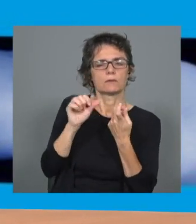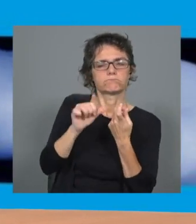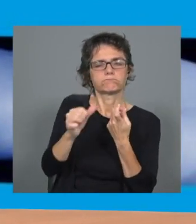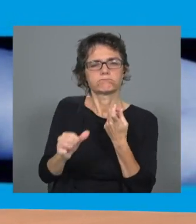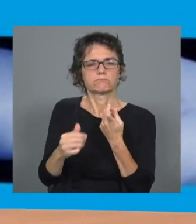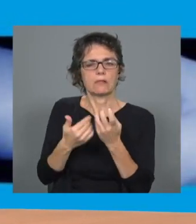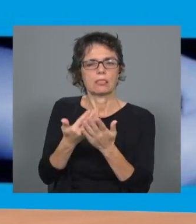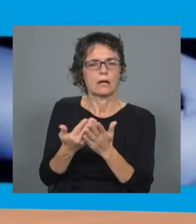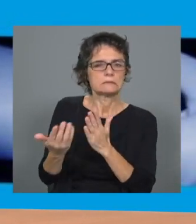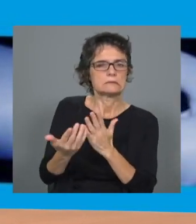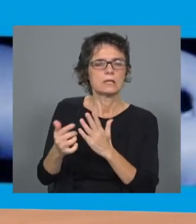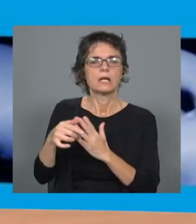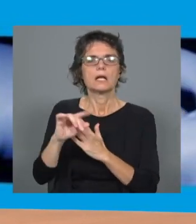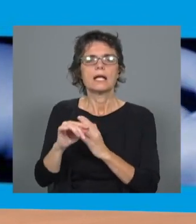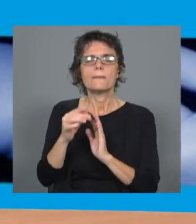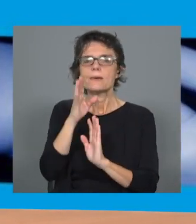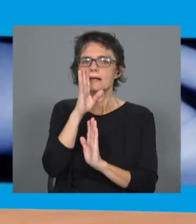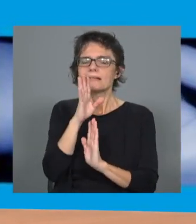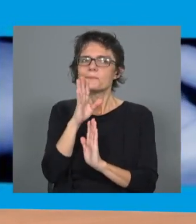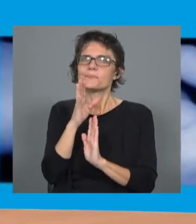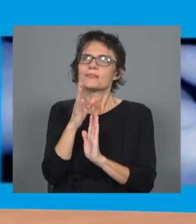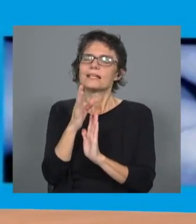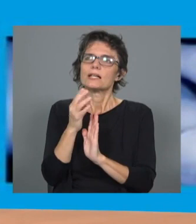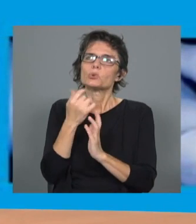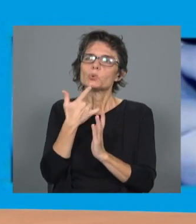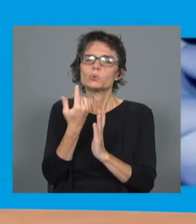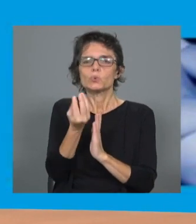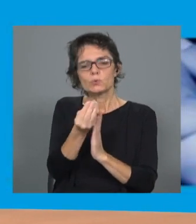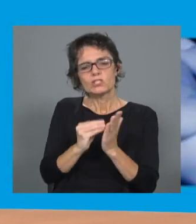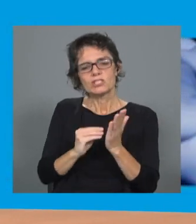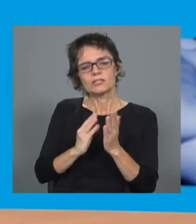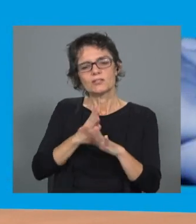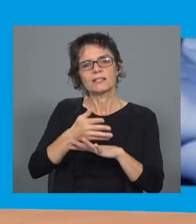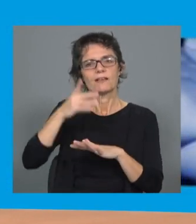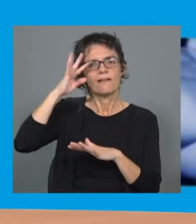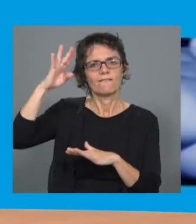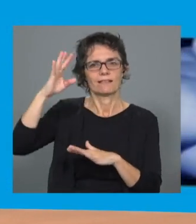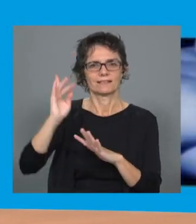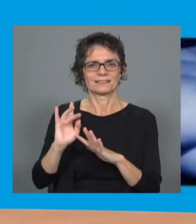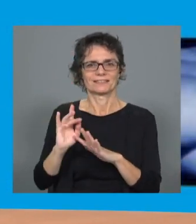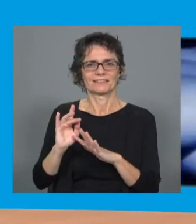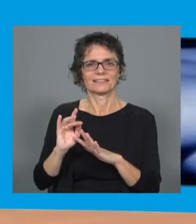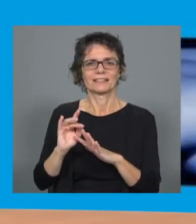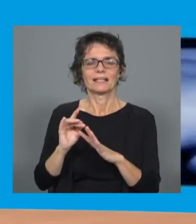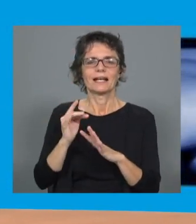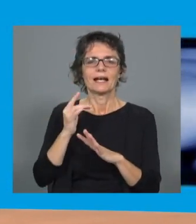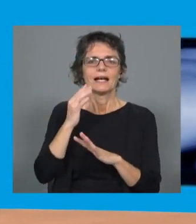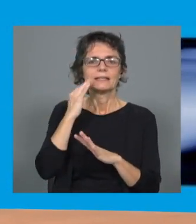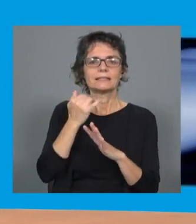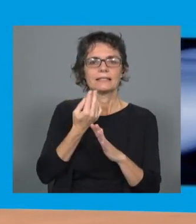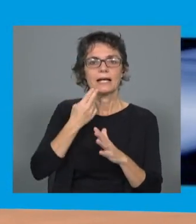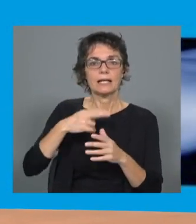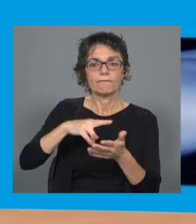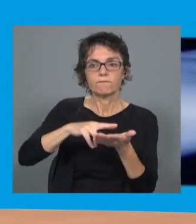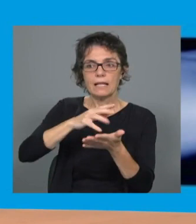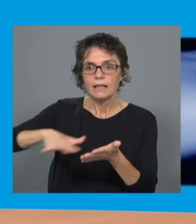Mas visto de facto à lupa com a leveza da fantasia, ou seja, olhar precisamente para cada uma das realidades que ali são apresentadas, para